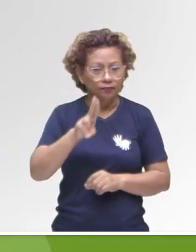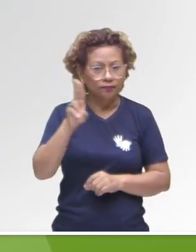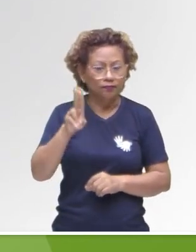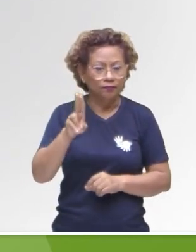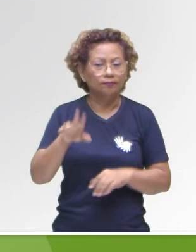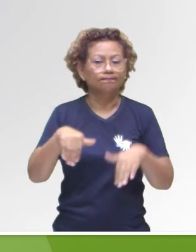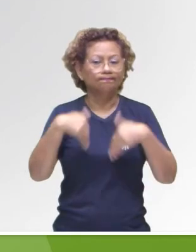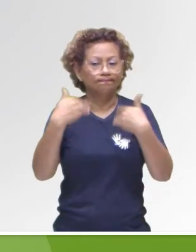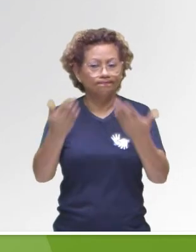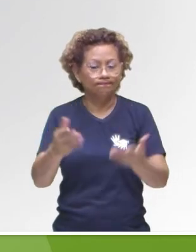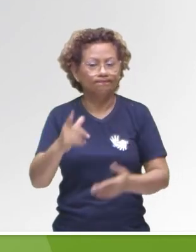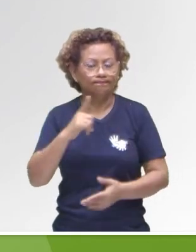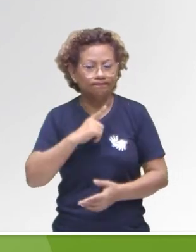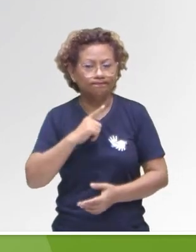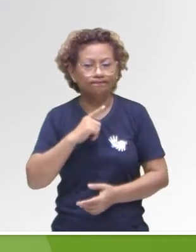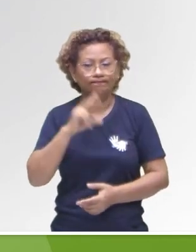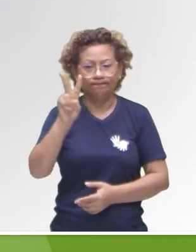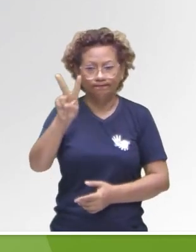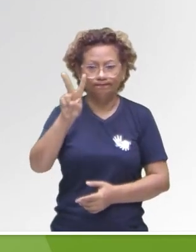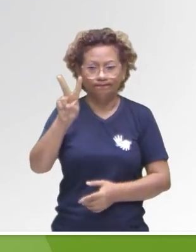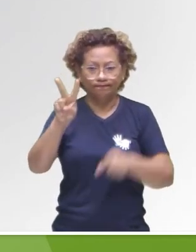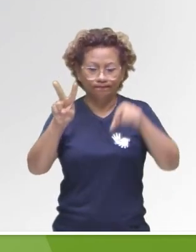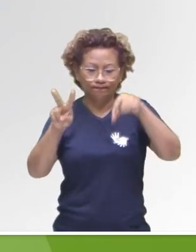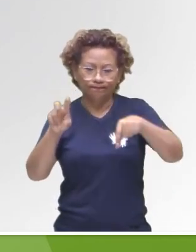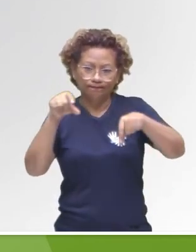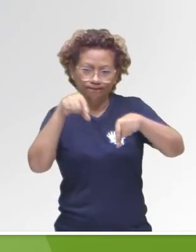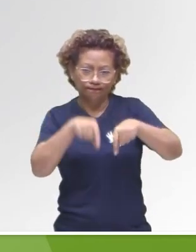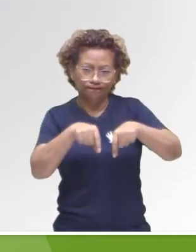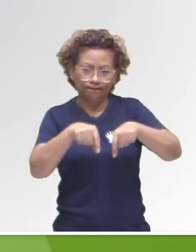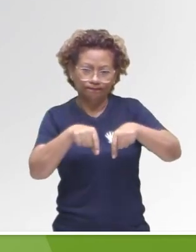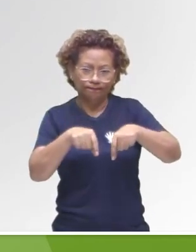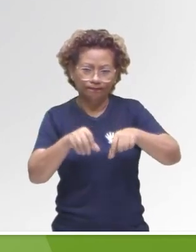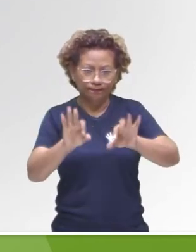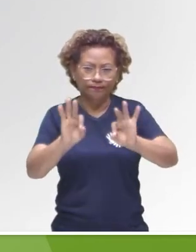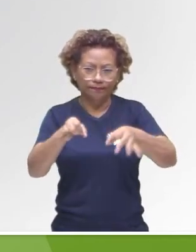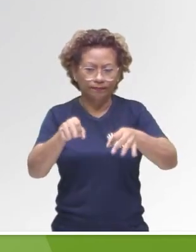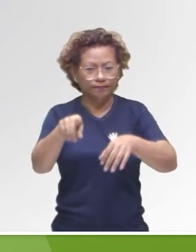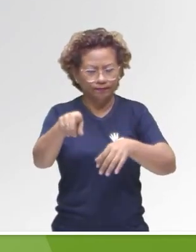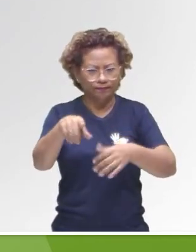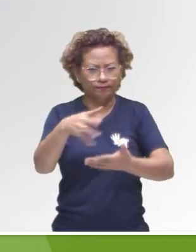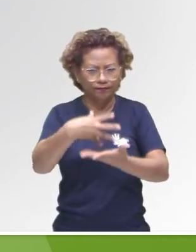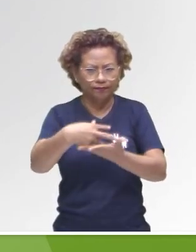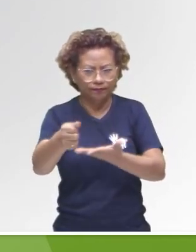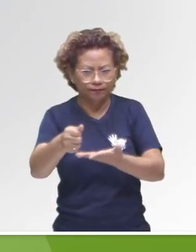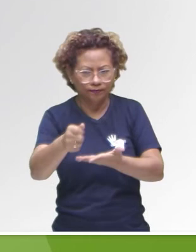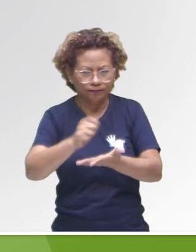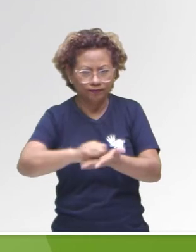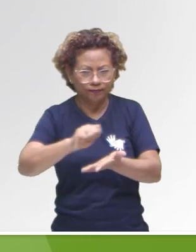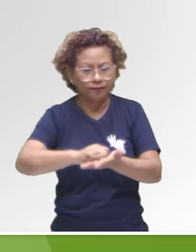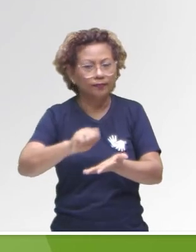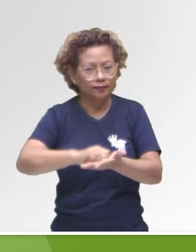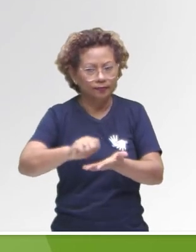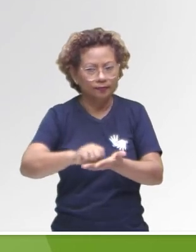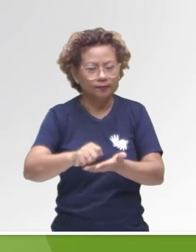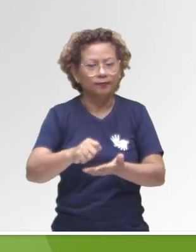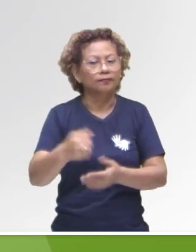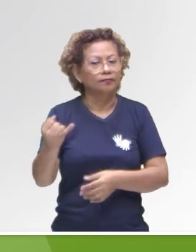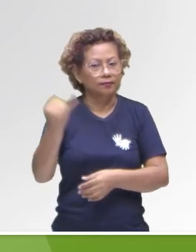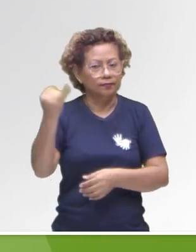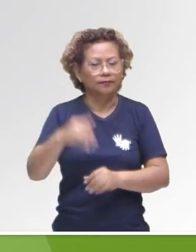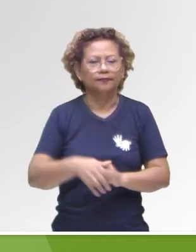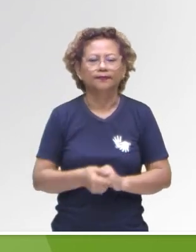tiver apenas 2 capacitores no circuito. Tá certo? Anotaram aí? Muito importante.